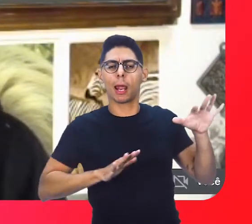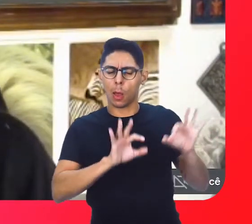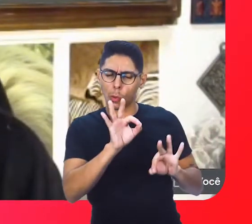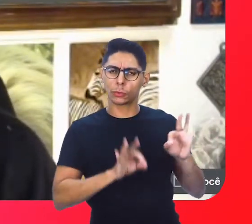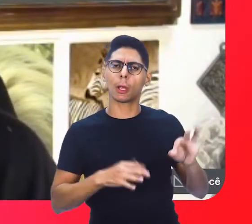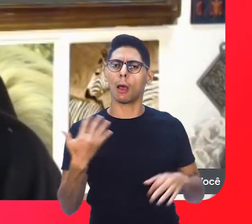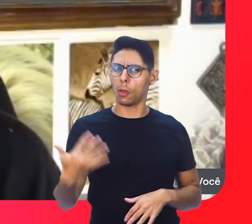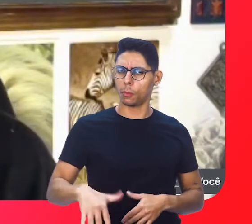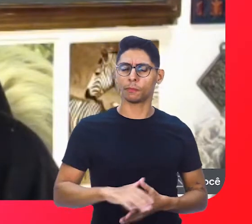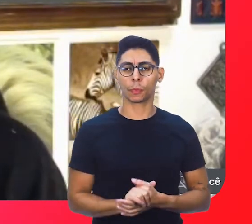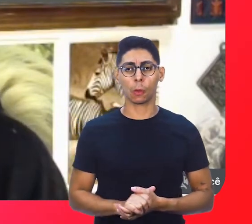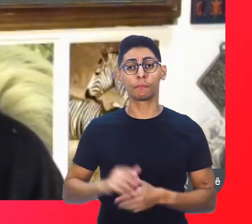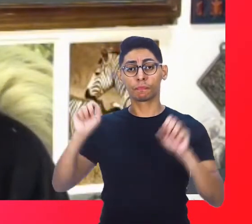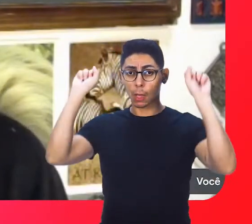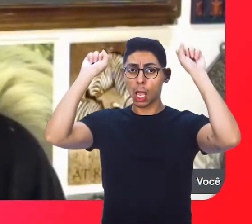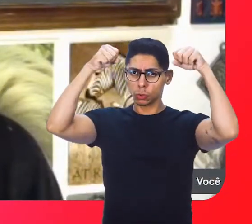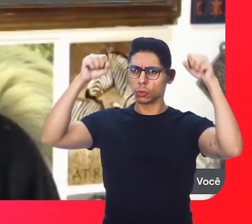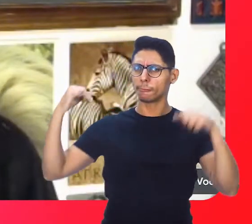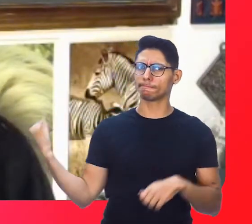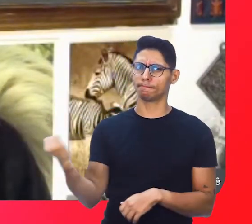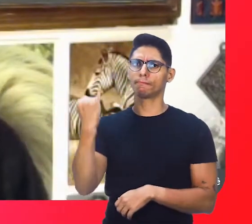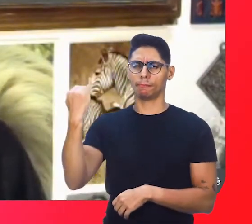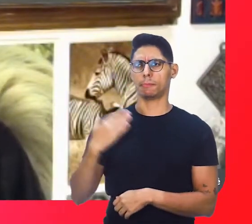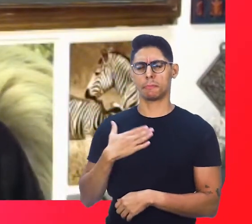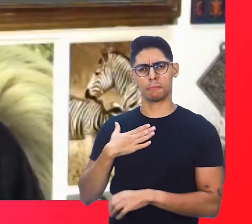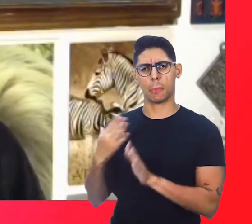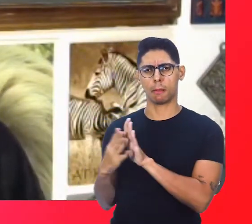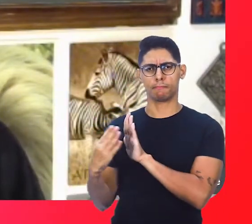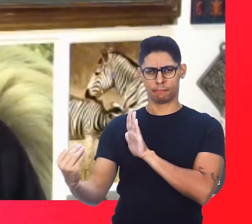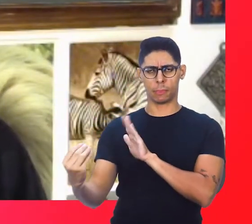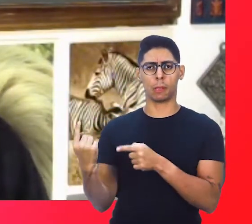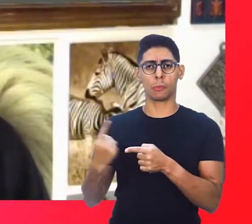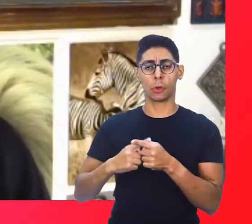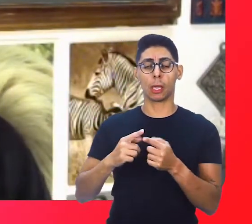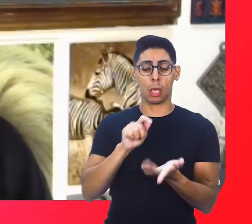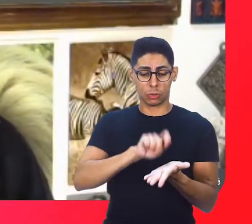E ela foi muito importante para mim, inclusive depois que eu escrevi o livro,